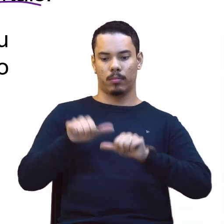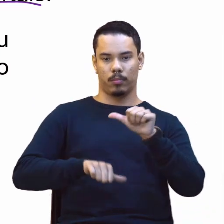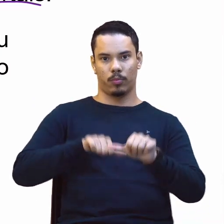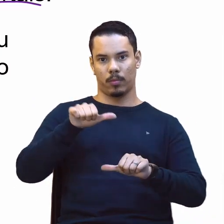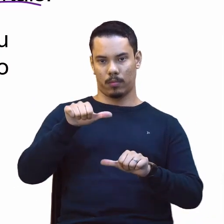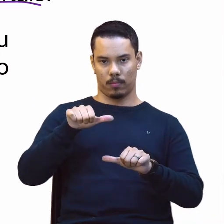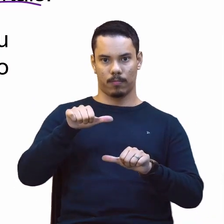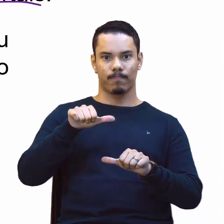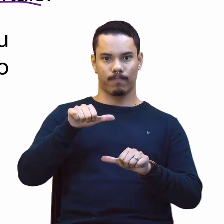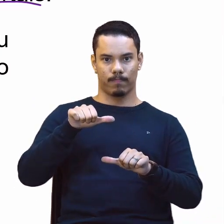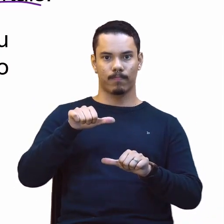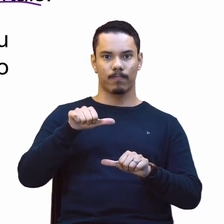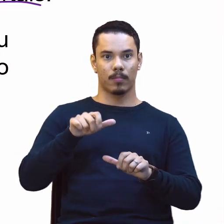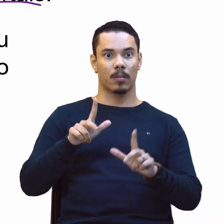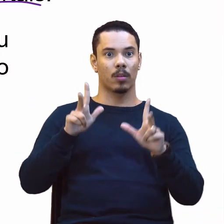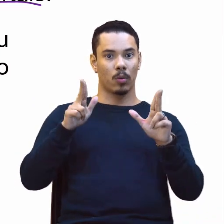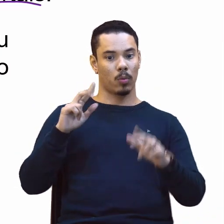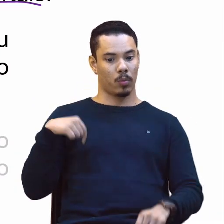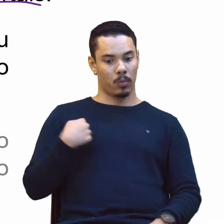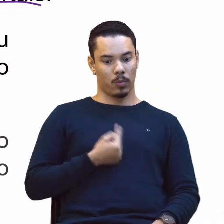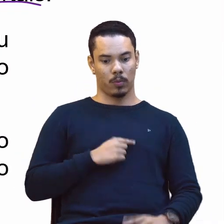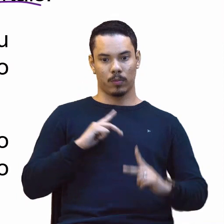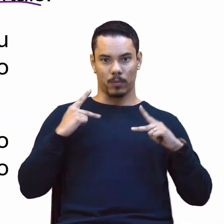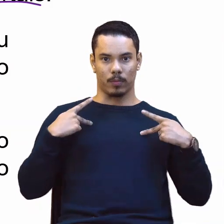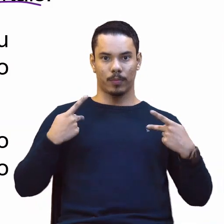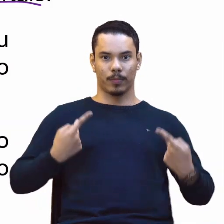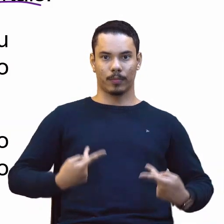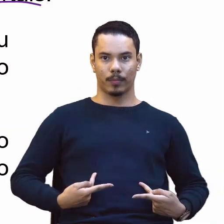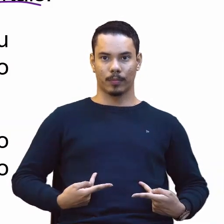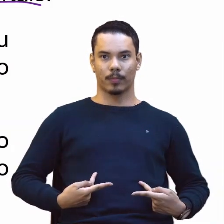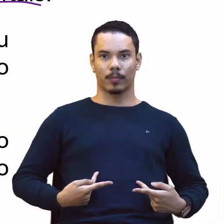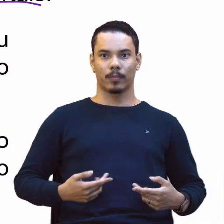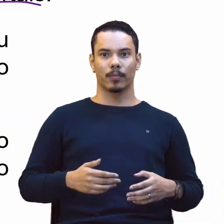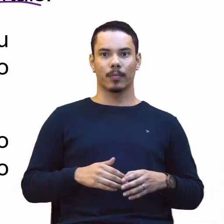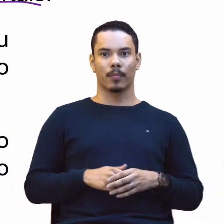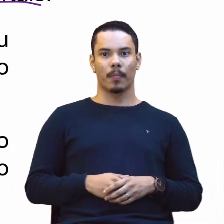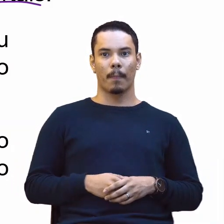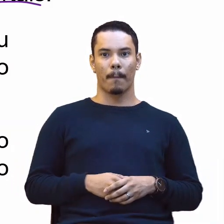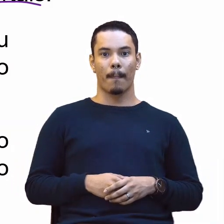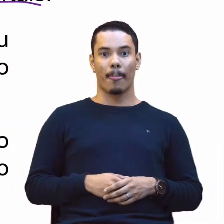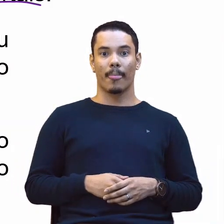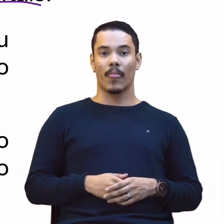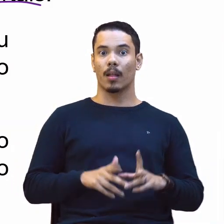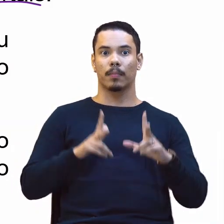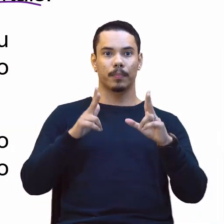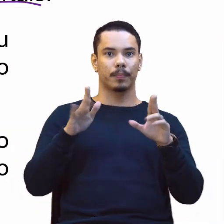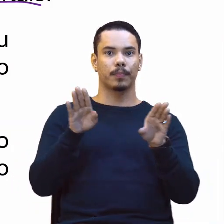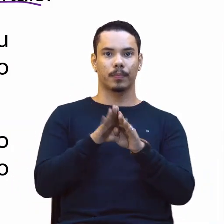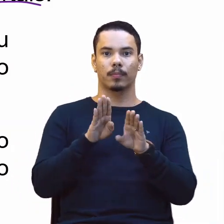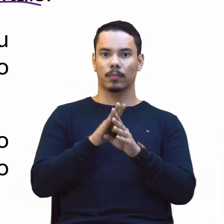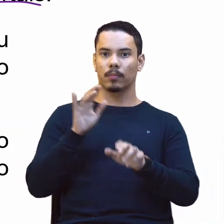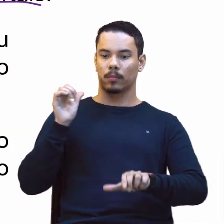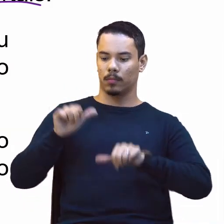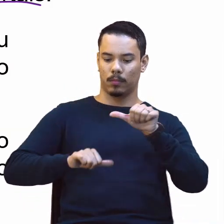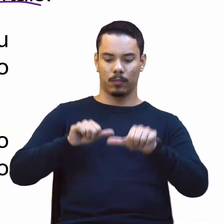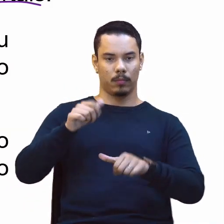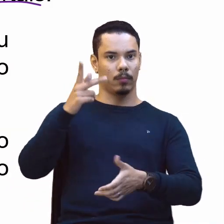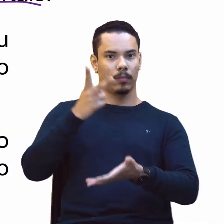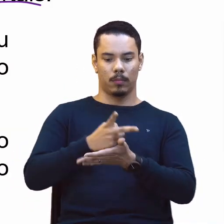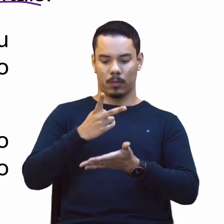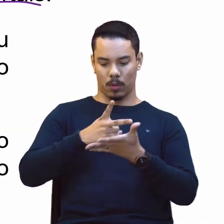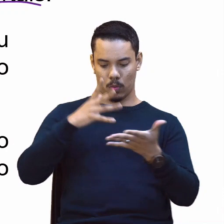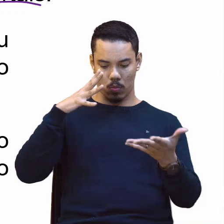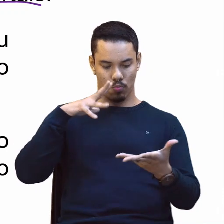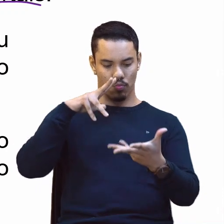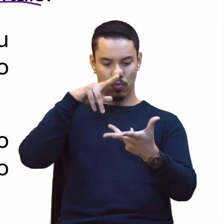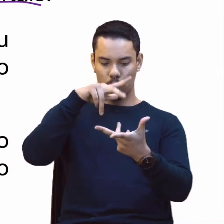mudanças, assim como nós, seres humanos, né? Como os seres estão em contínua transformação, o mundo está numa